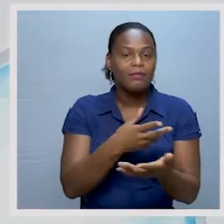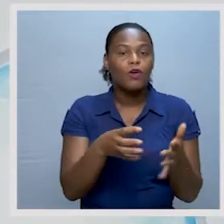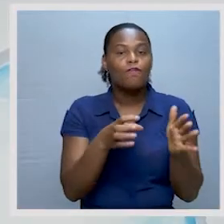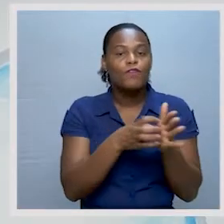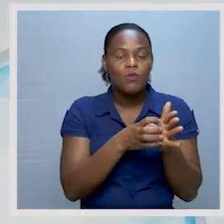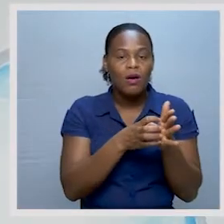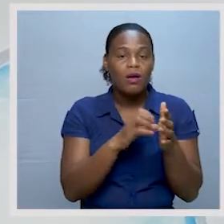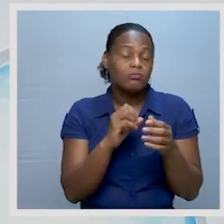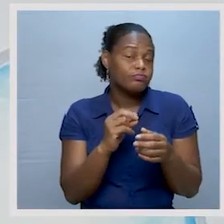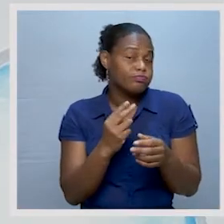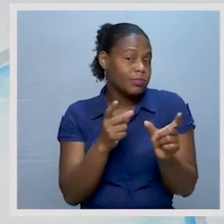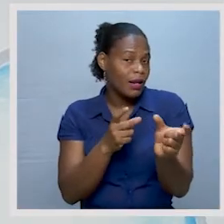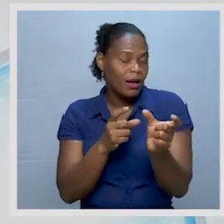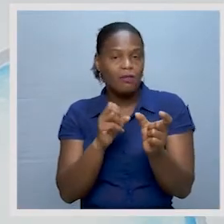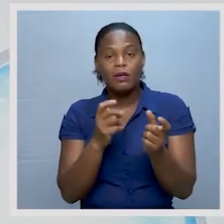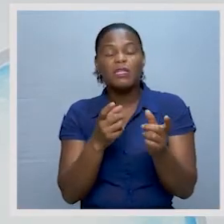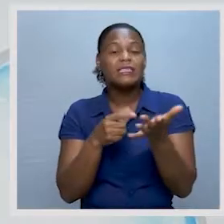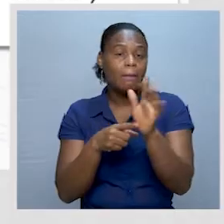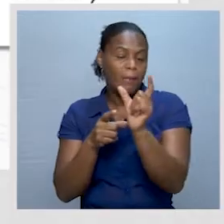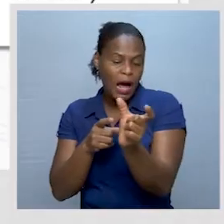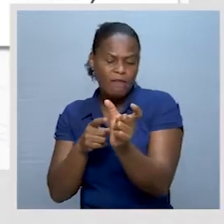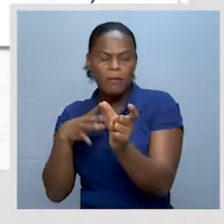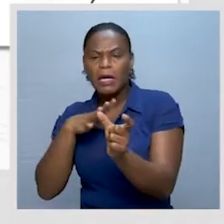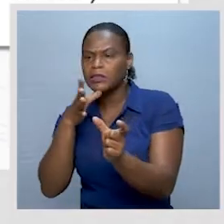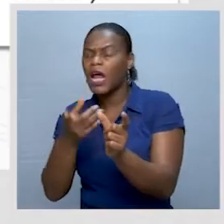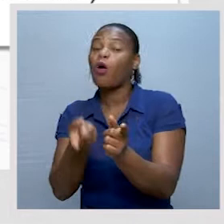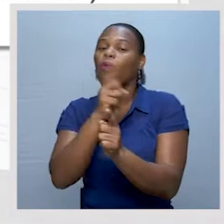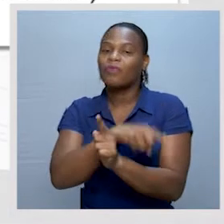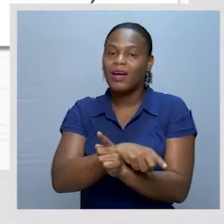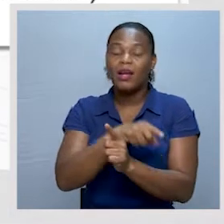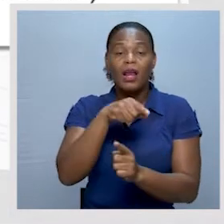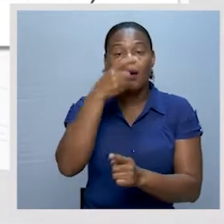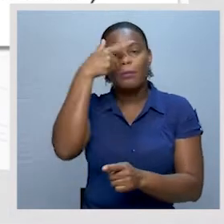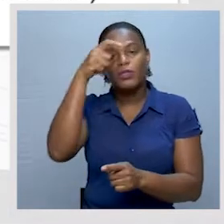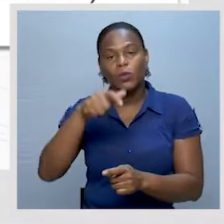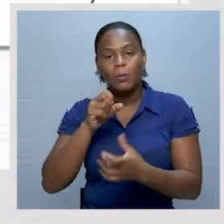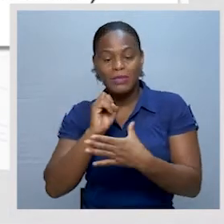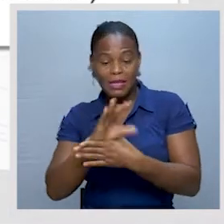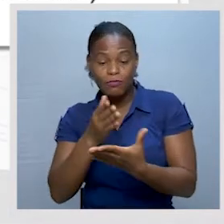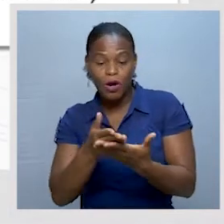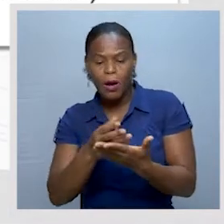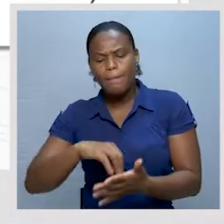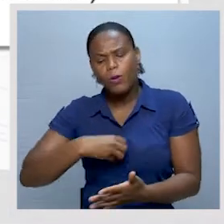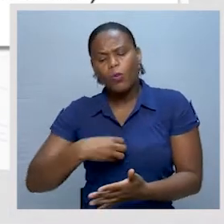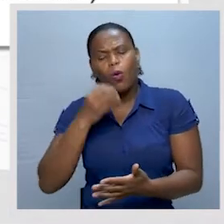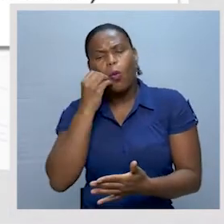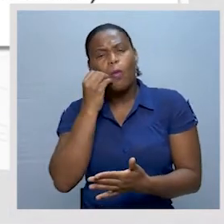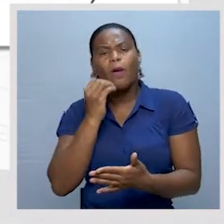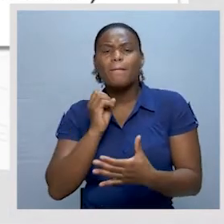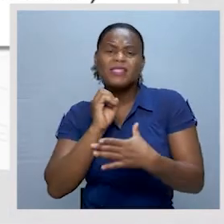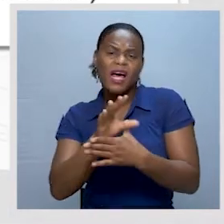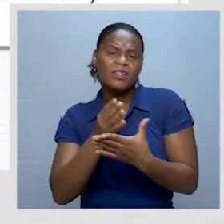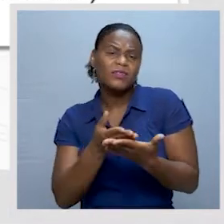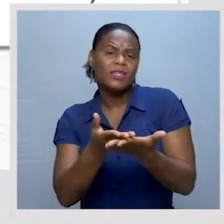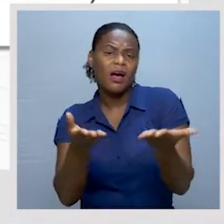conotativo figurado das palavras. Nessa função, o emissor preocupa-se com a maneira como a mensagem será